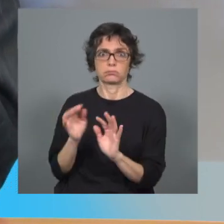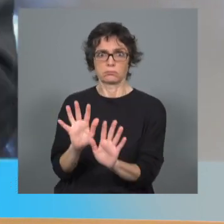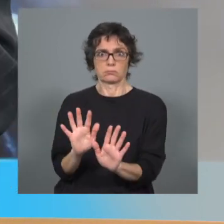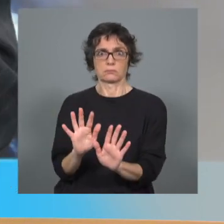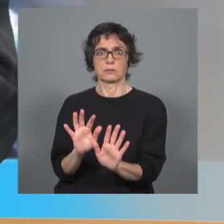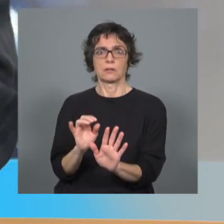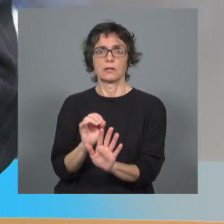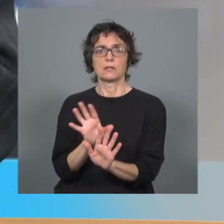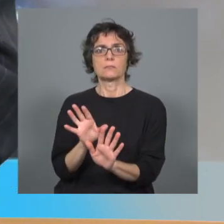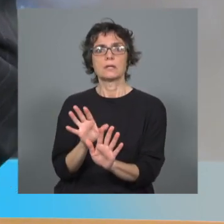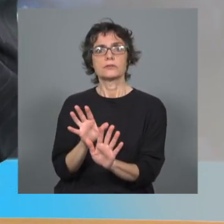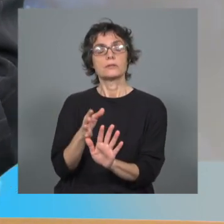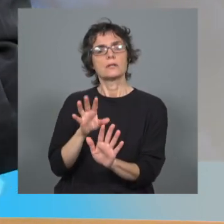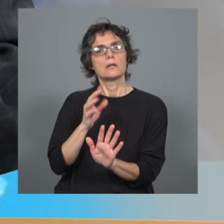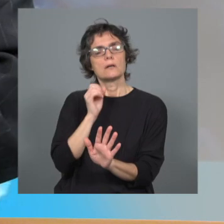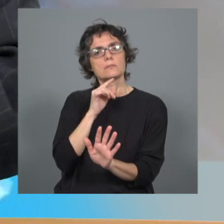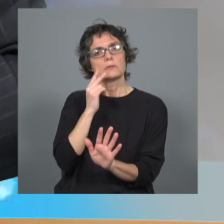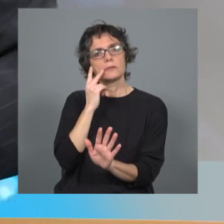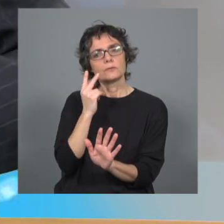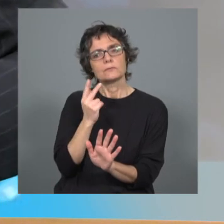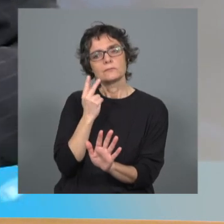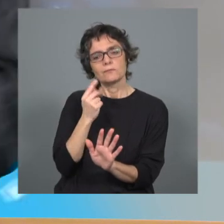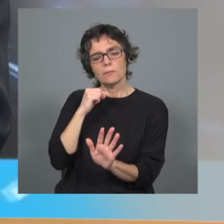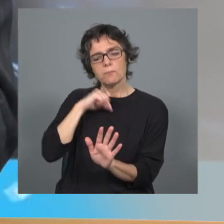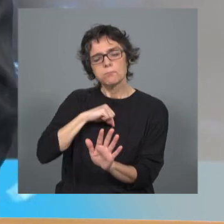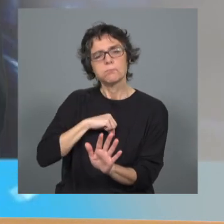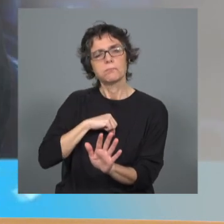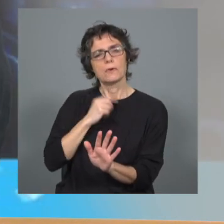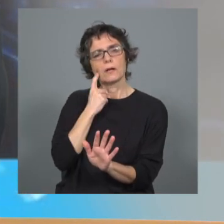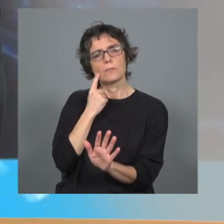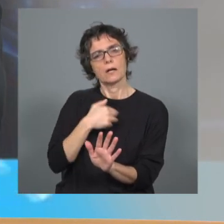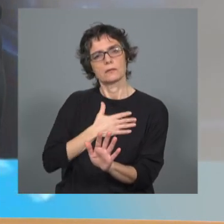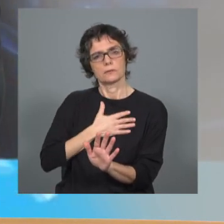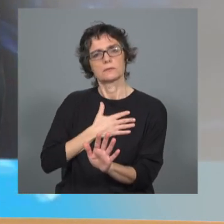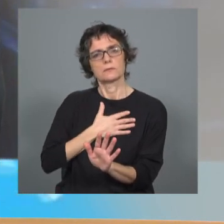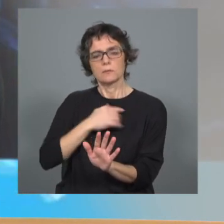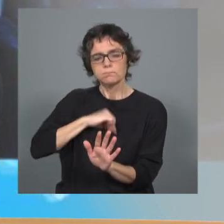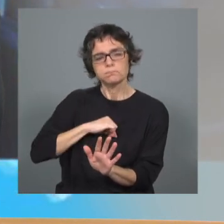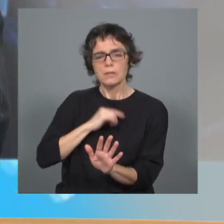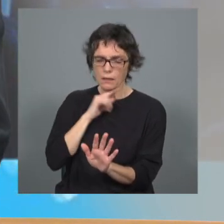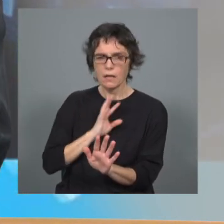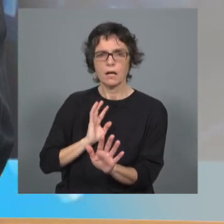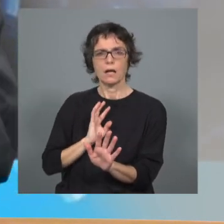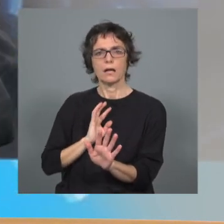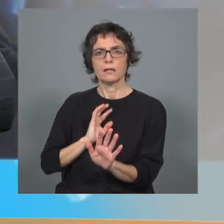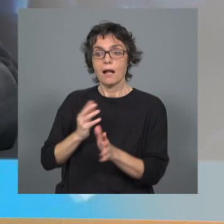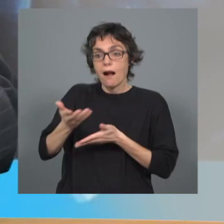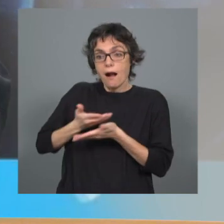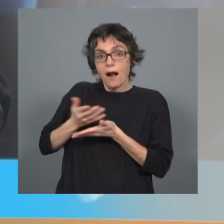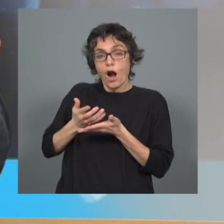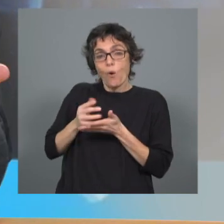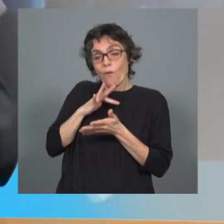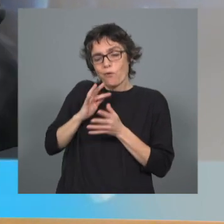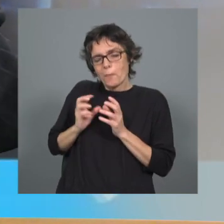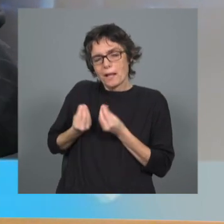impede não impede que não se possa viver interiormente essas dimensões, quer na partilha próxima, quer um bocadinho